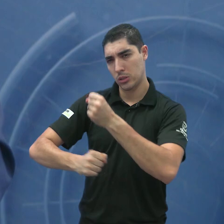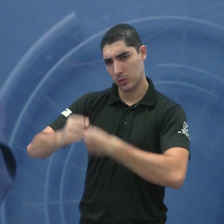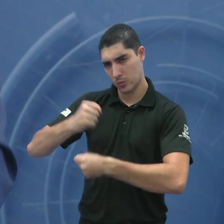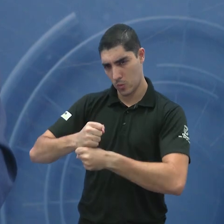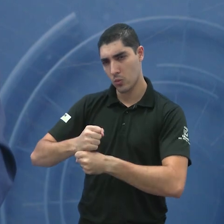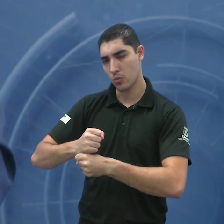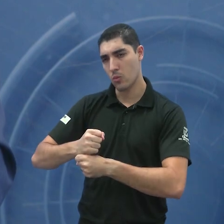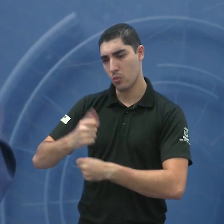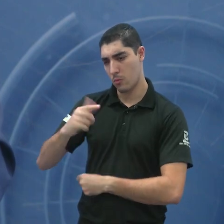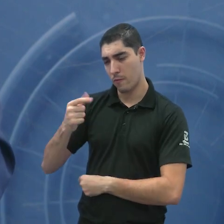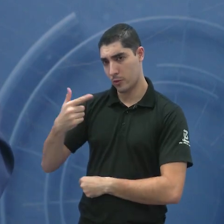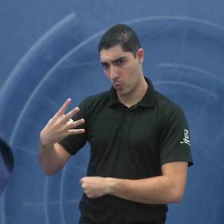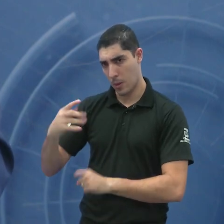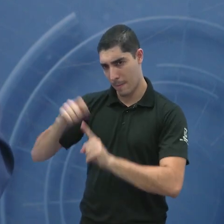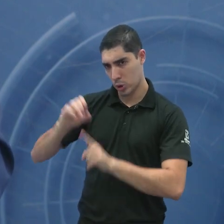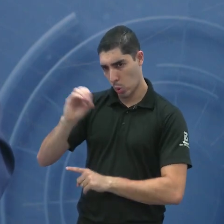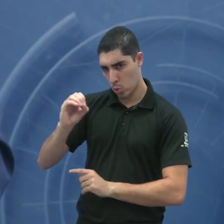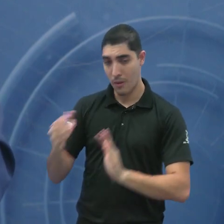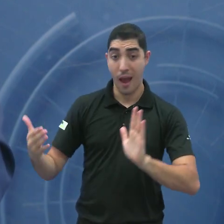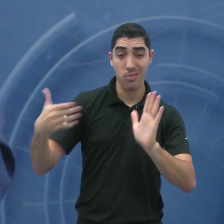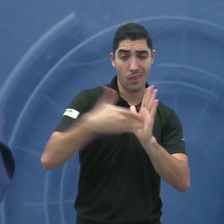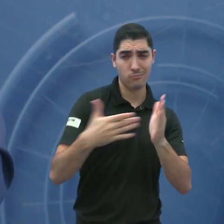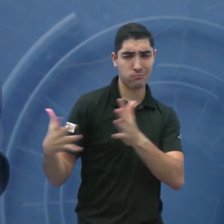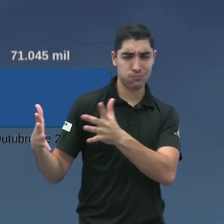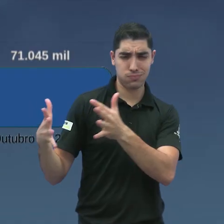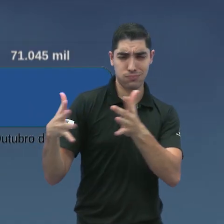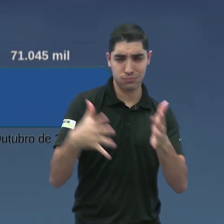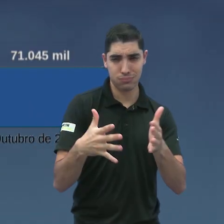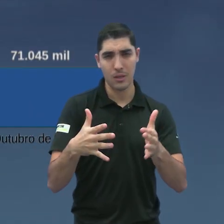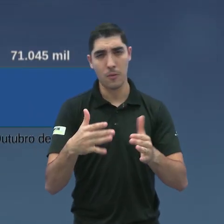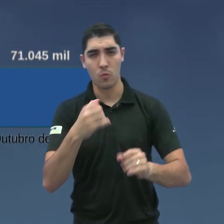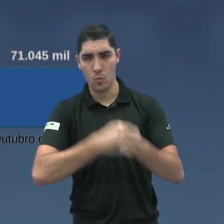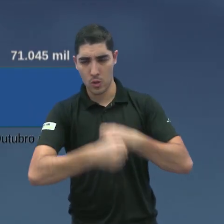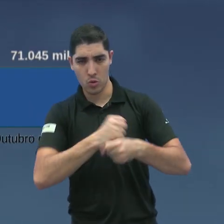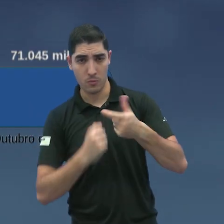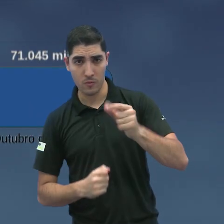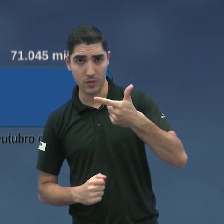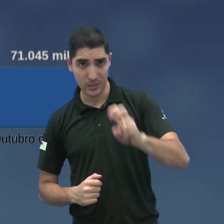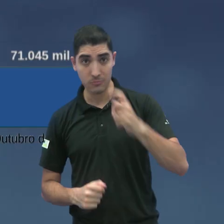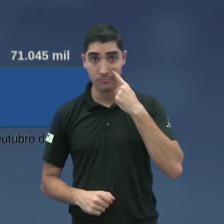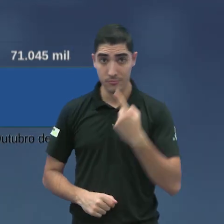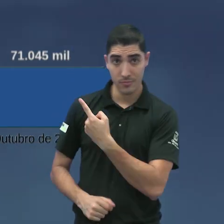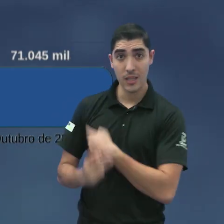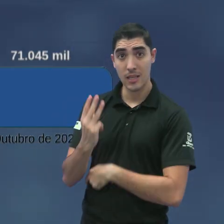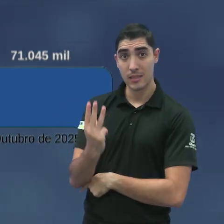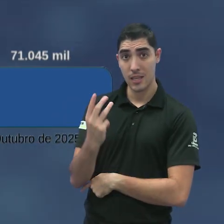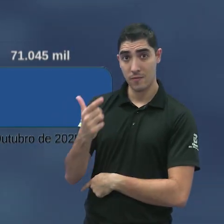a outubro de 2025, a frota de automóveis passou de 327 mil para